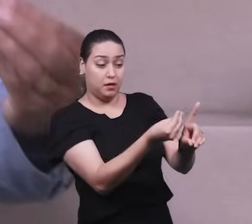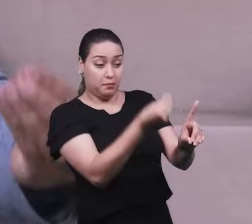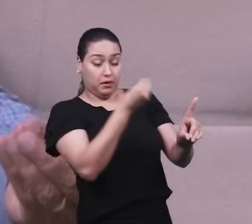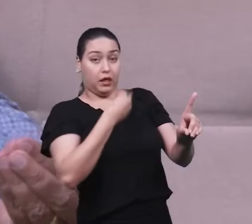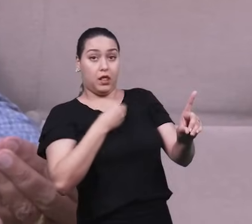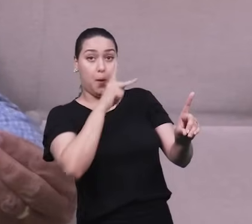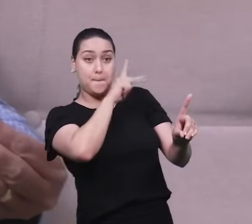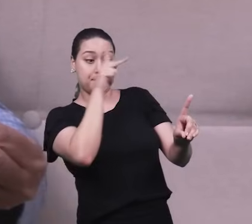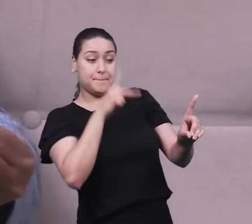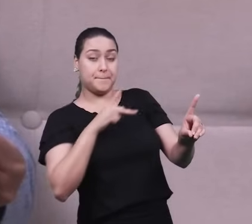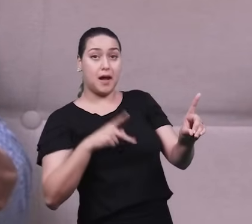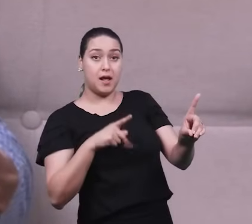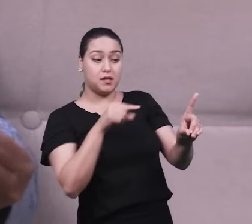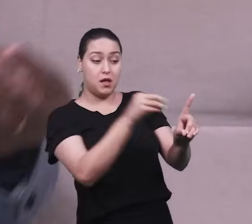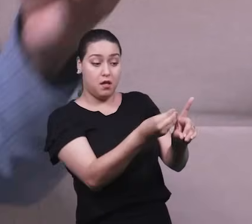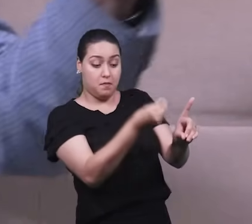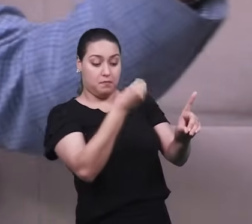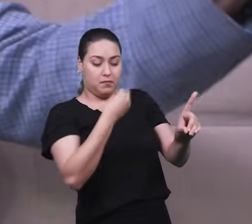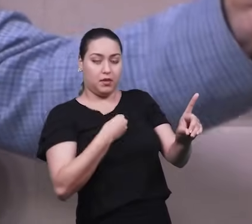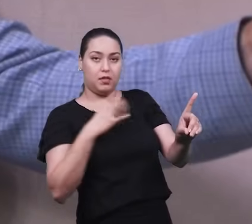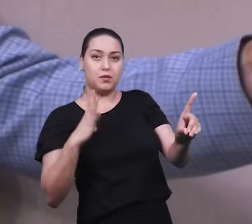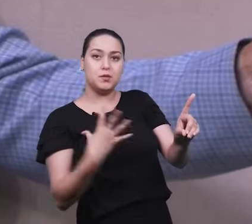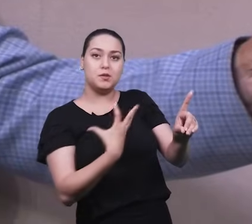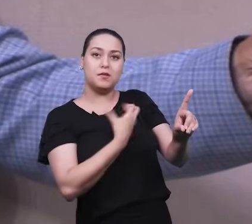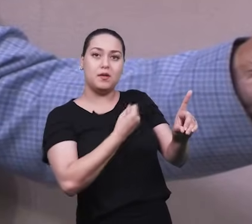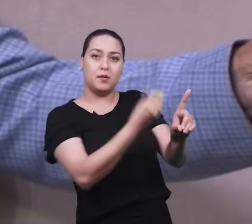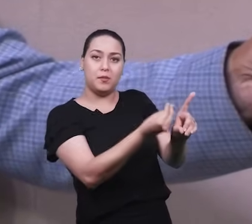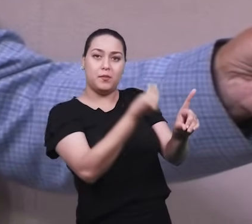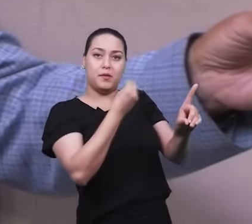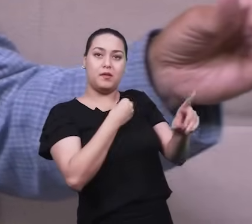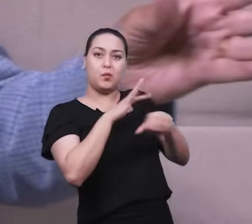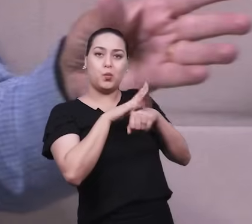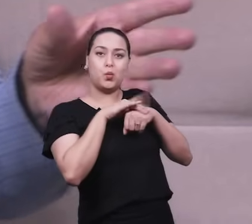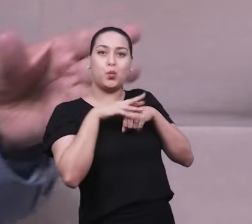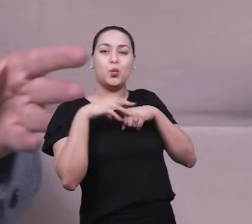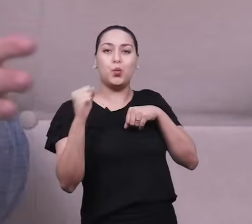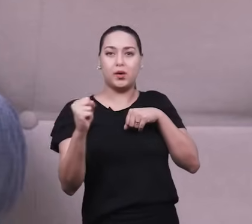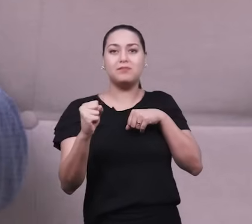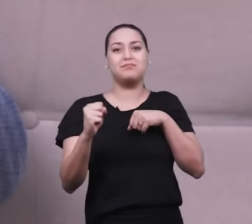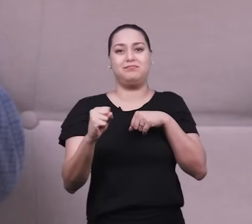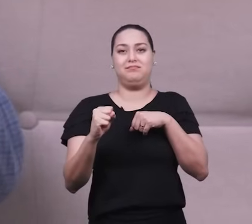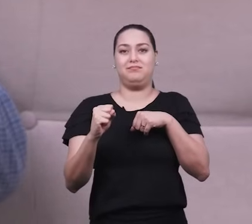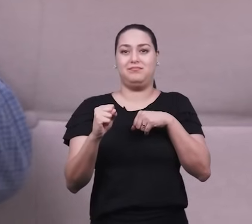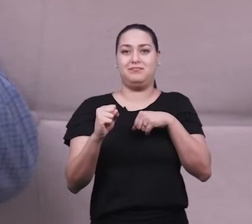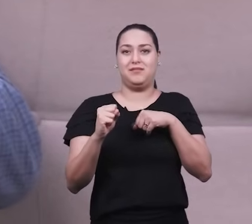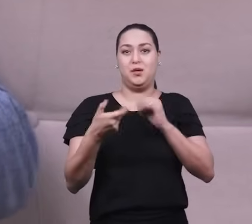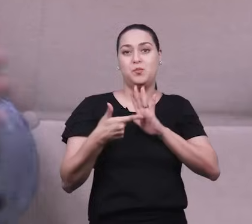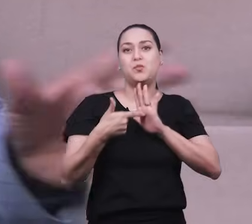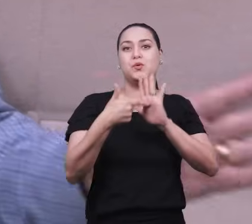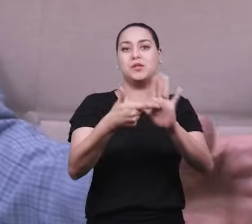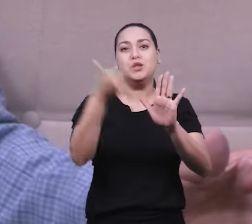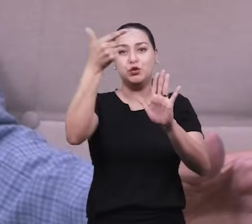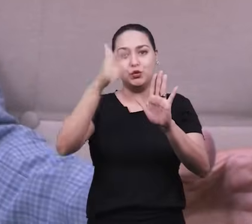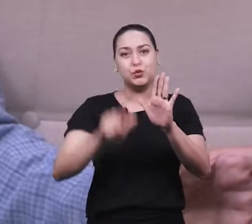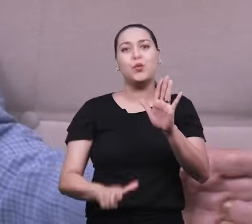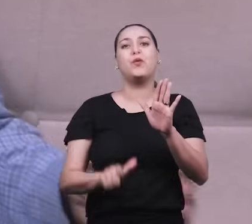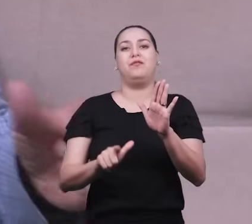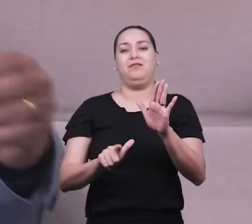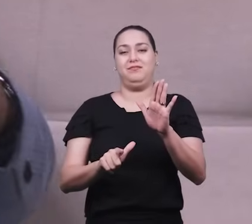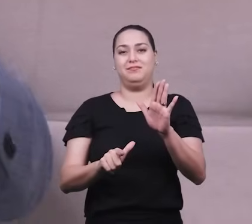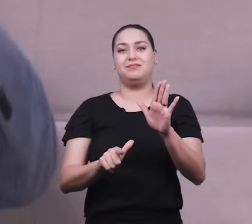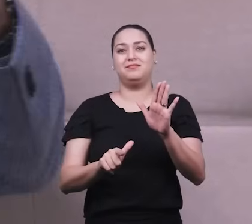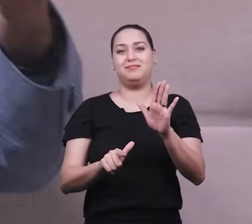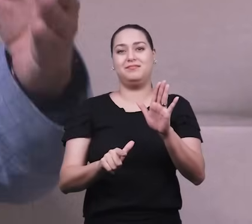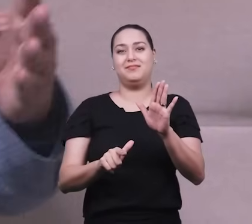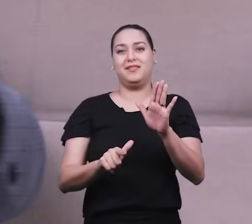sobre ele. Pelas suas pisaduras fomos sarados. Mais uma vez, apontando diretamente para a meia, como o Adriano falou, né?